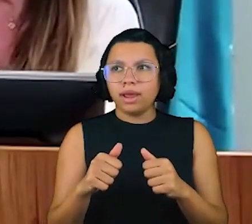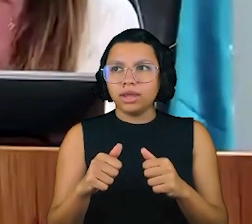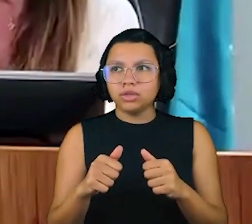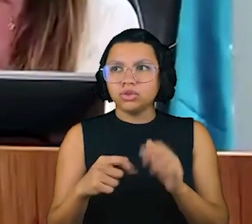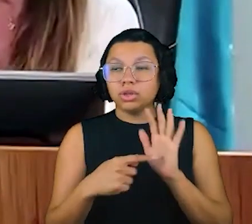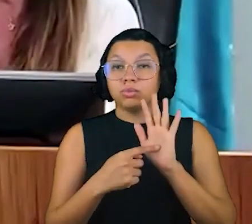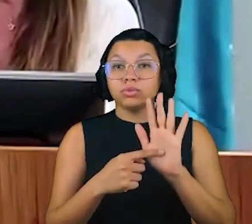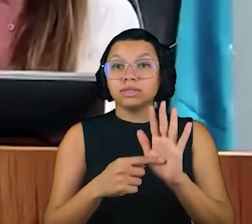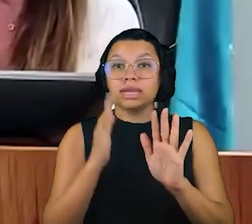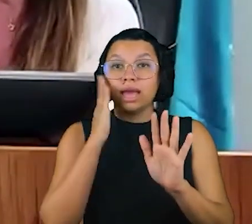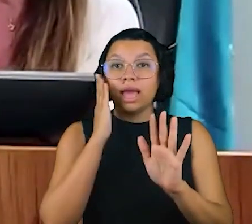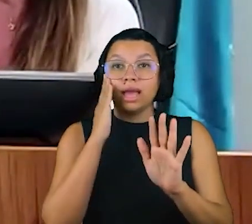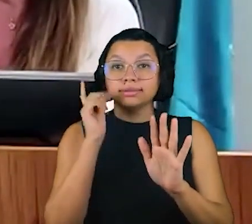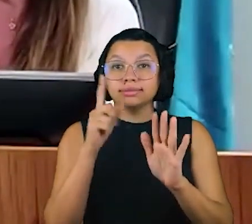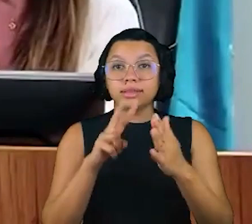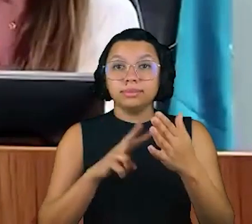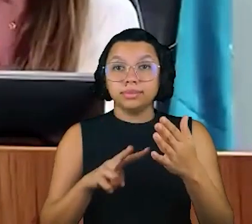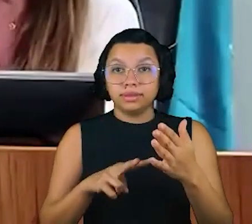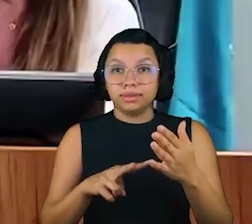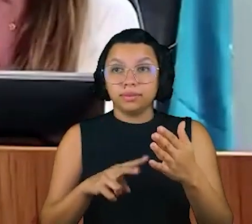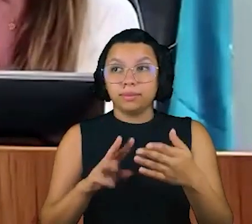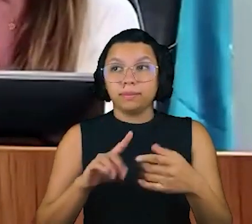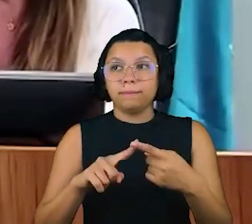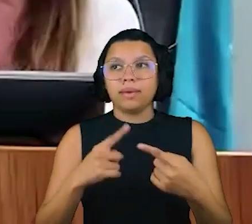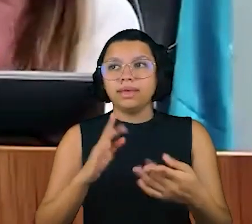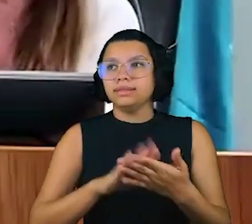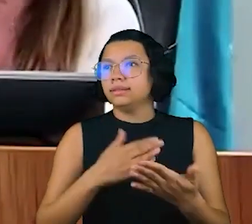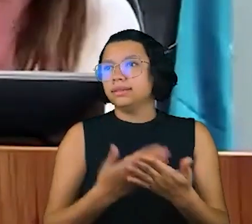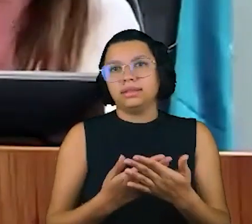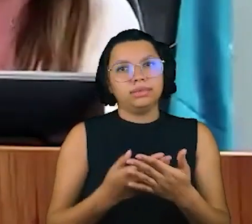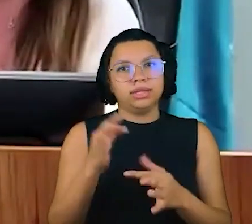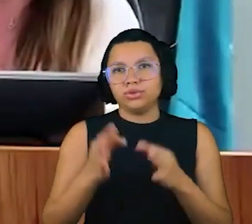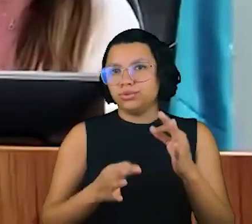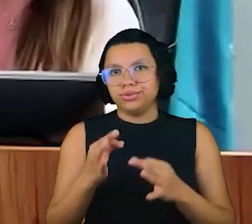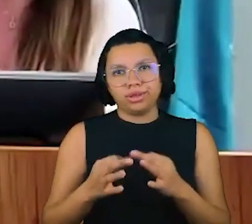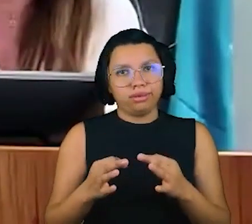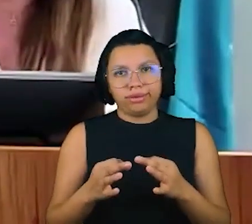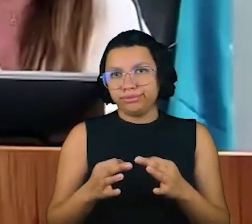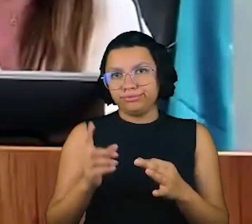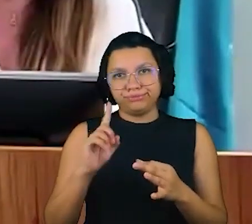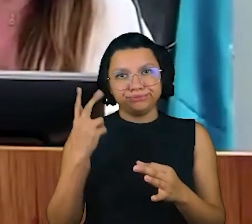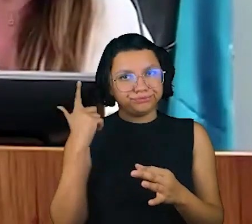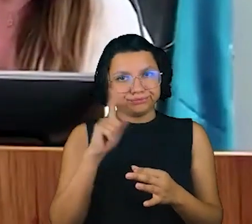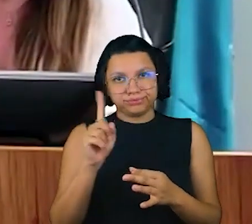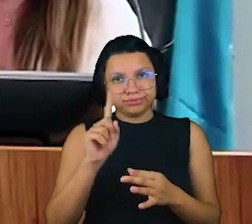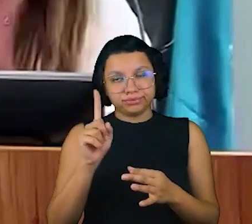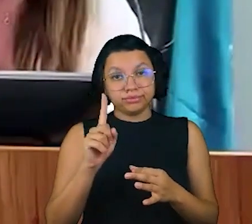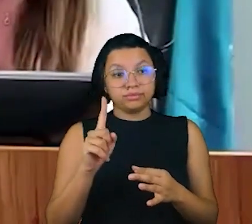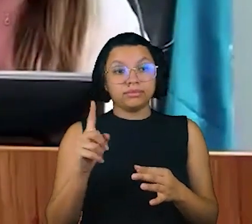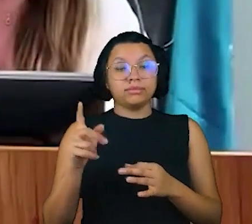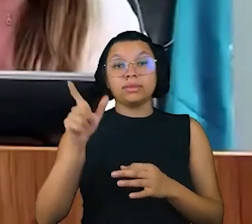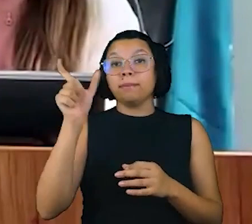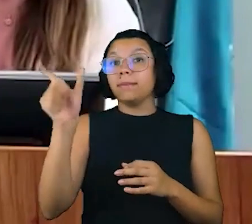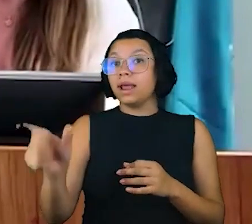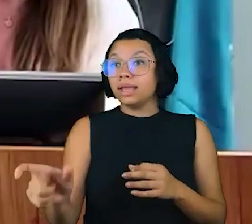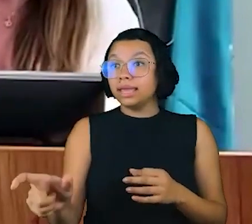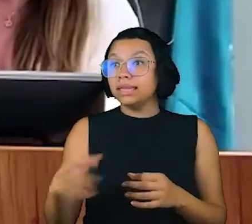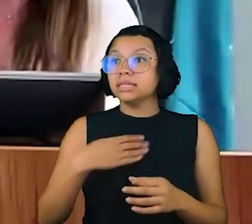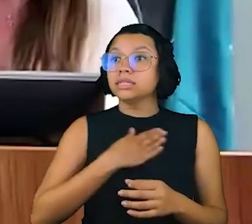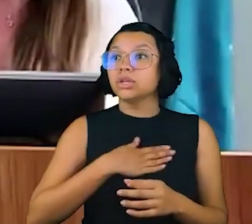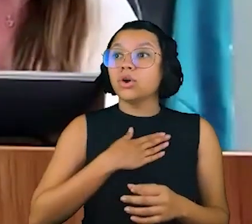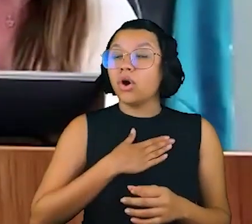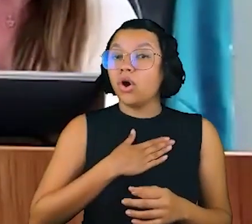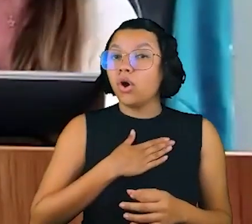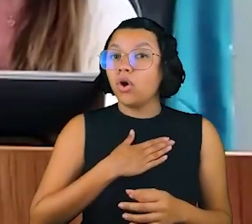para mim é simplesmente demonstrar que é alfabetizado, que sabe ler, mas interpretar juridicamente passou longe. Tá?